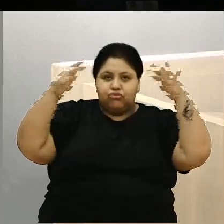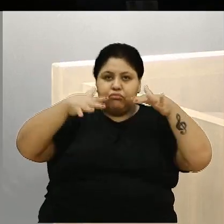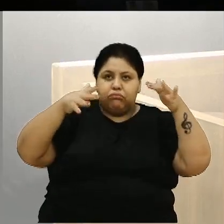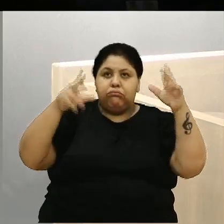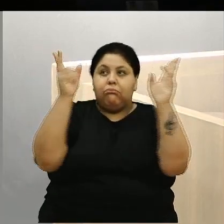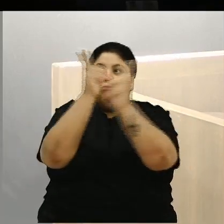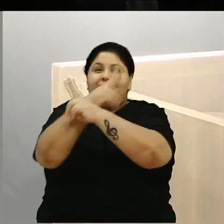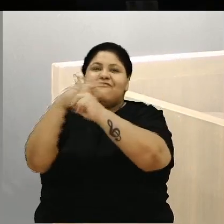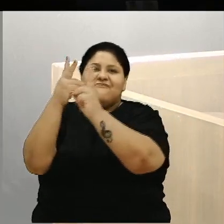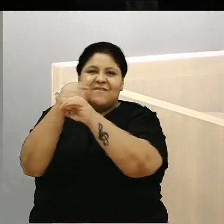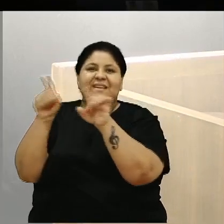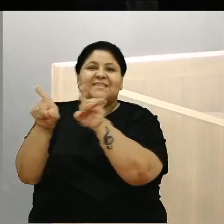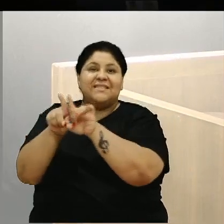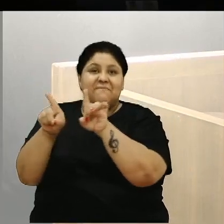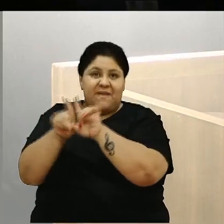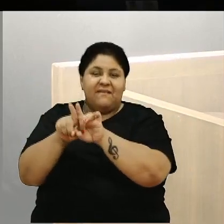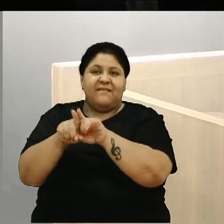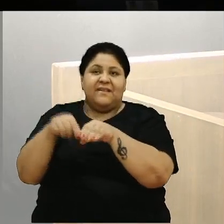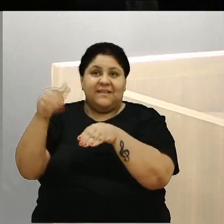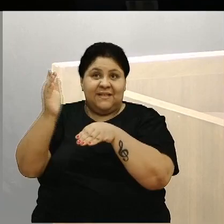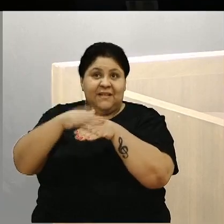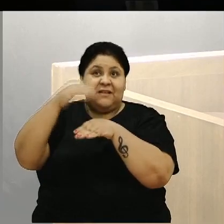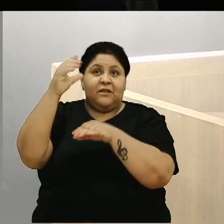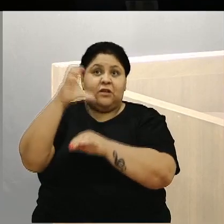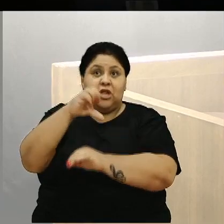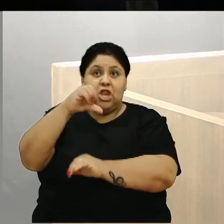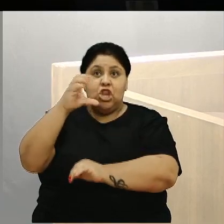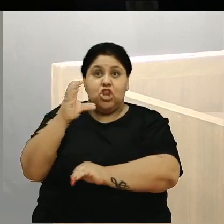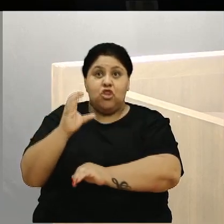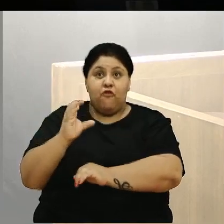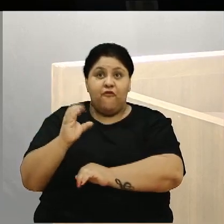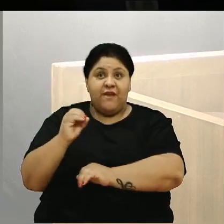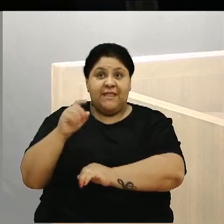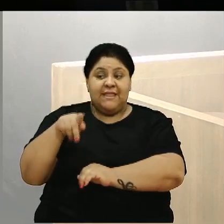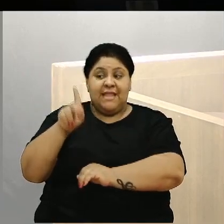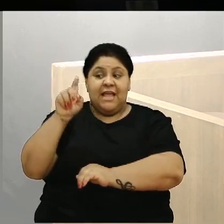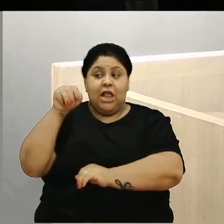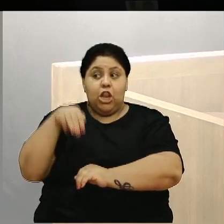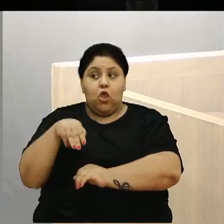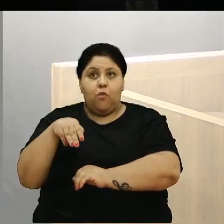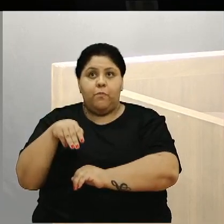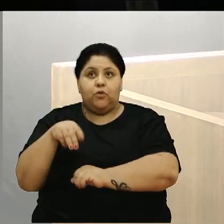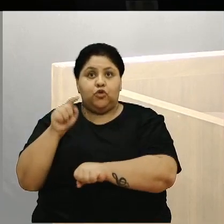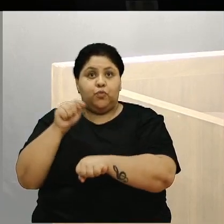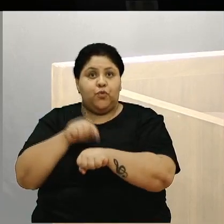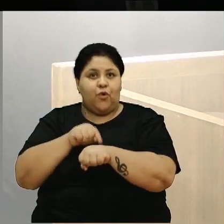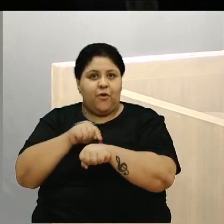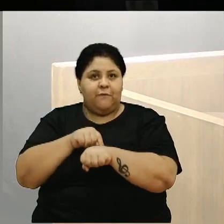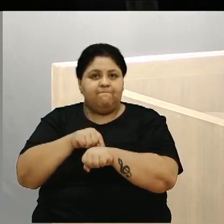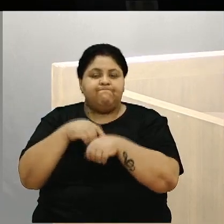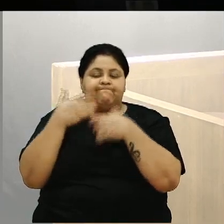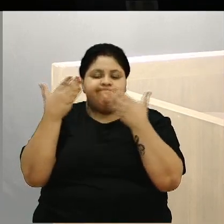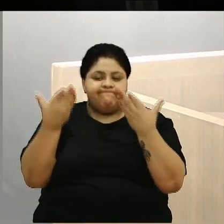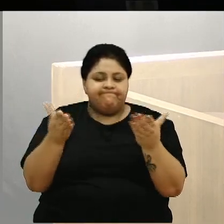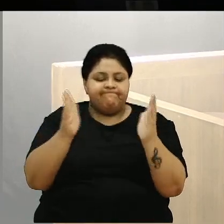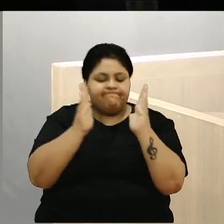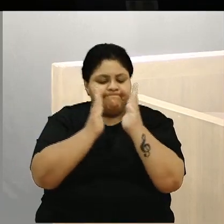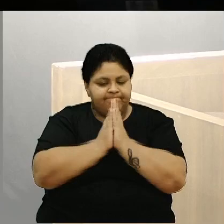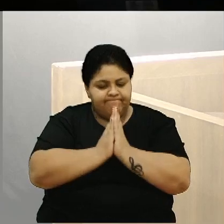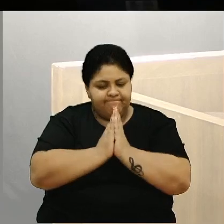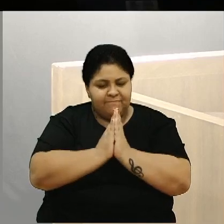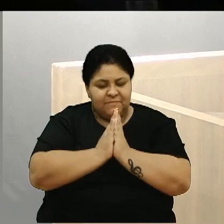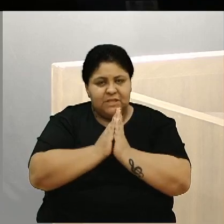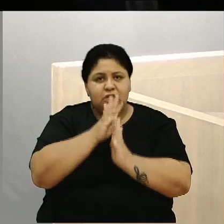ventos que podem ser superiores a 90 km por hora. Então vamos orar, né, para que isso não seja tão ruim